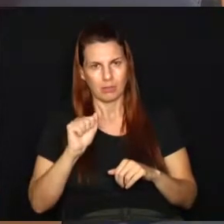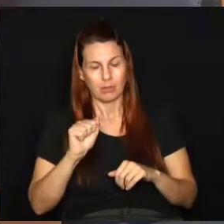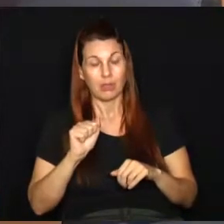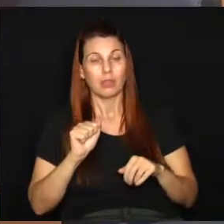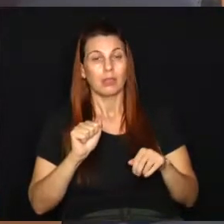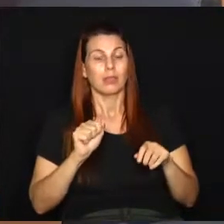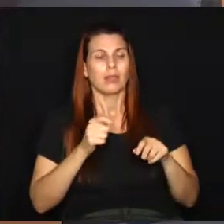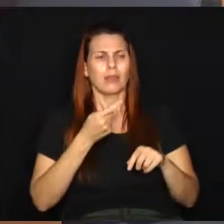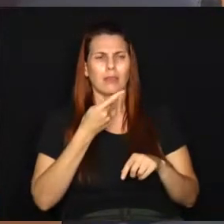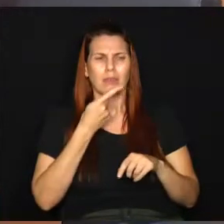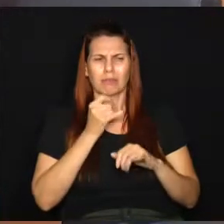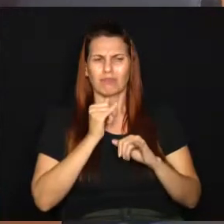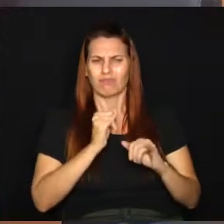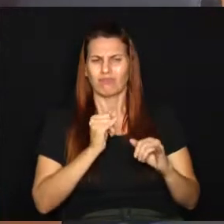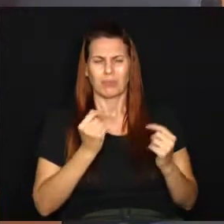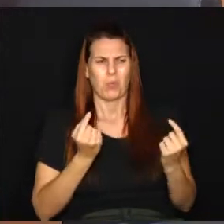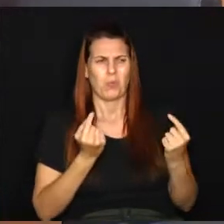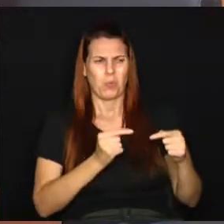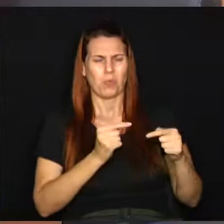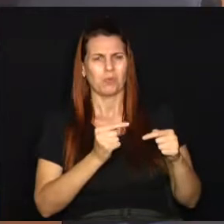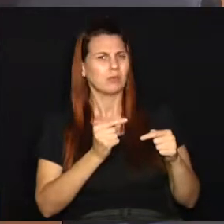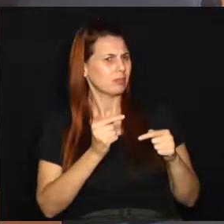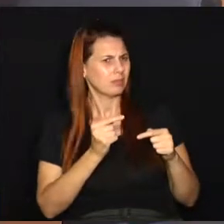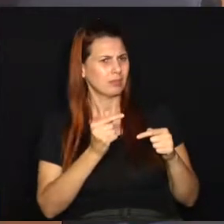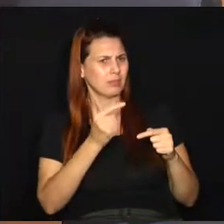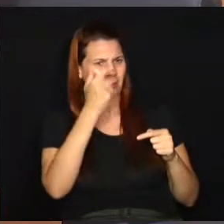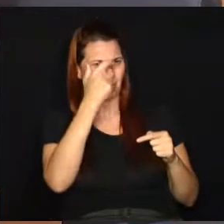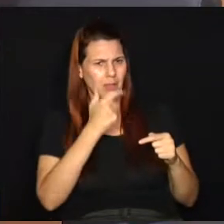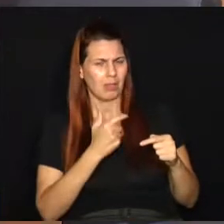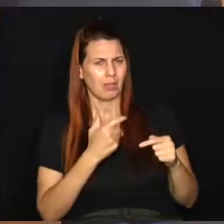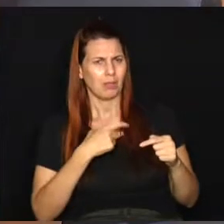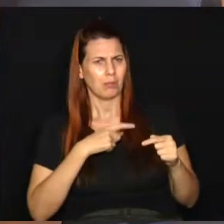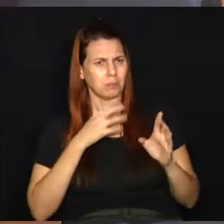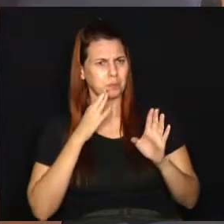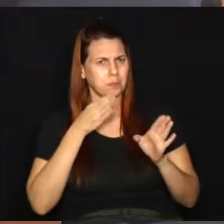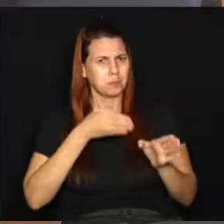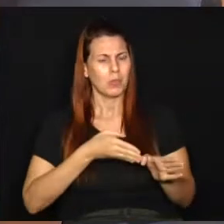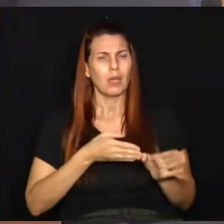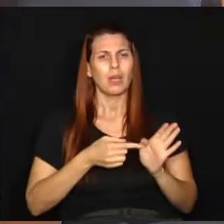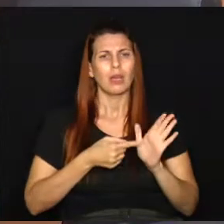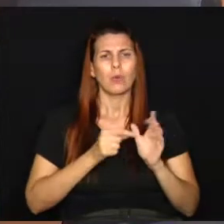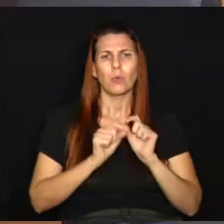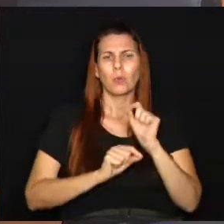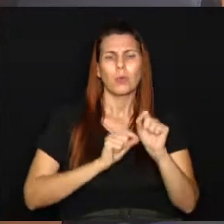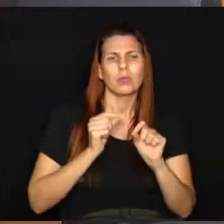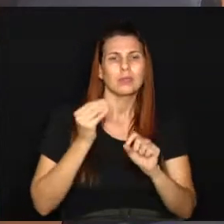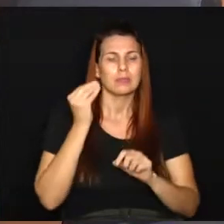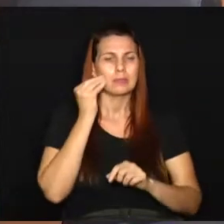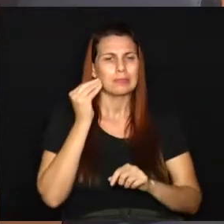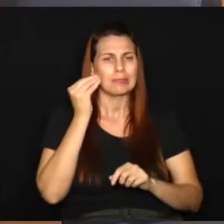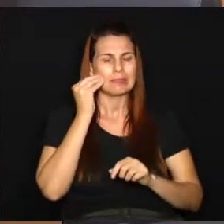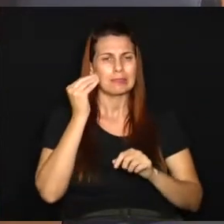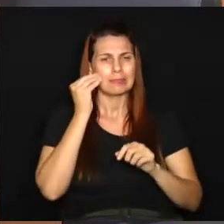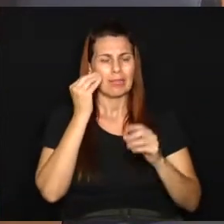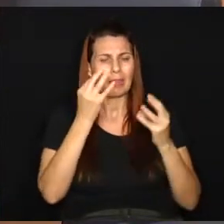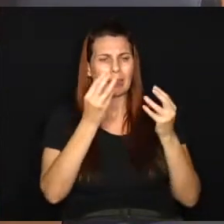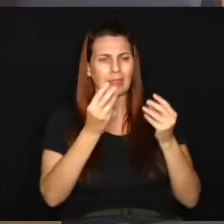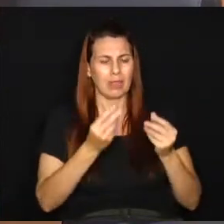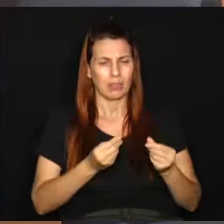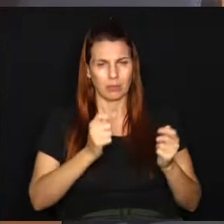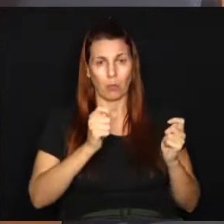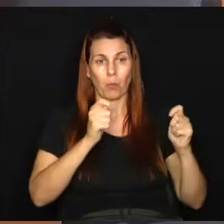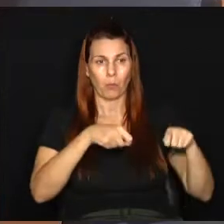atacam a moral da jornalista como uma forma de tentar desconstruir a sua